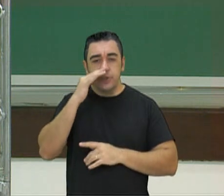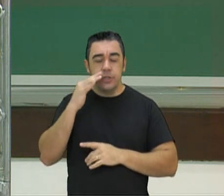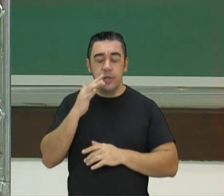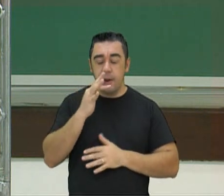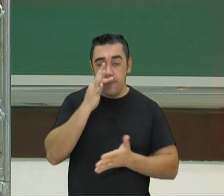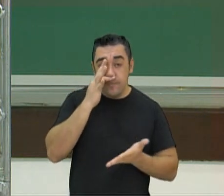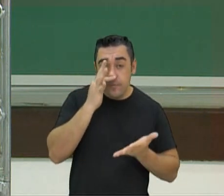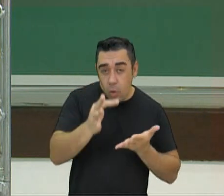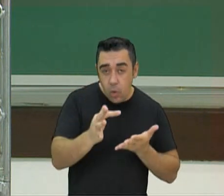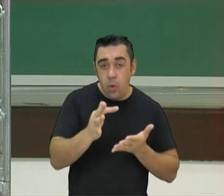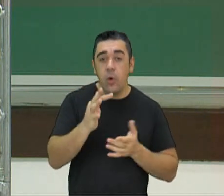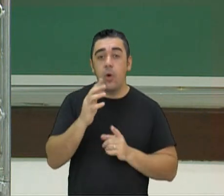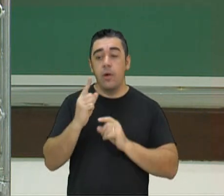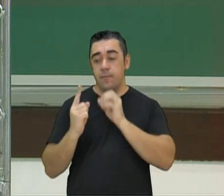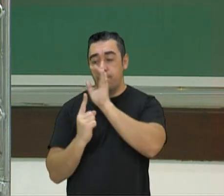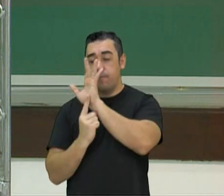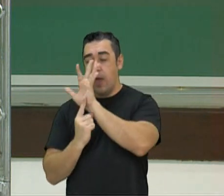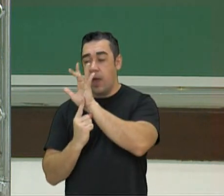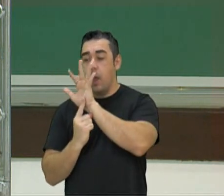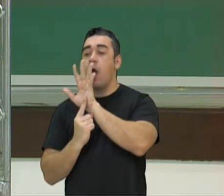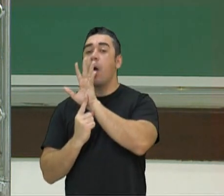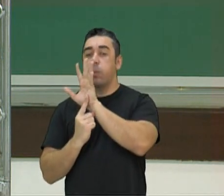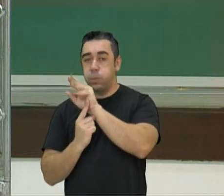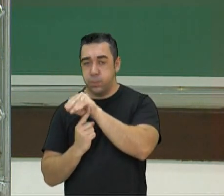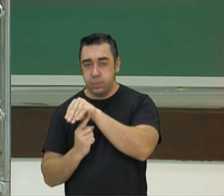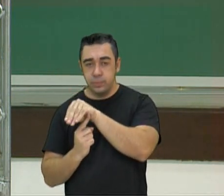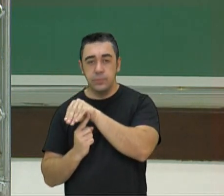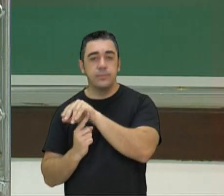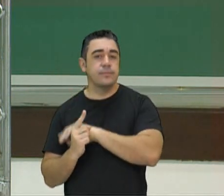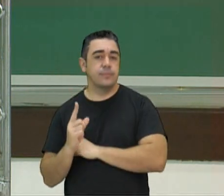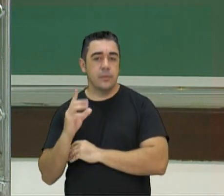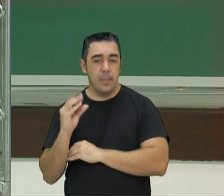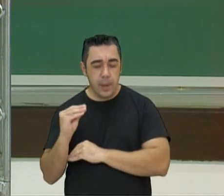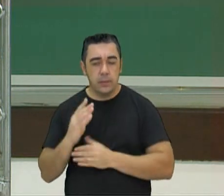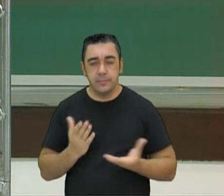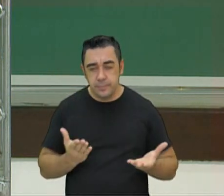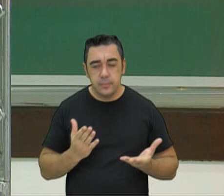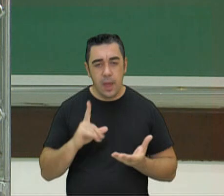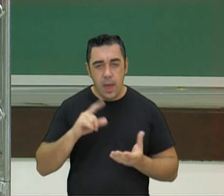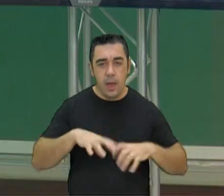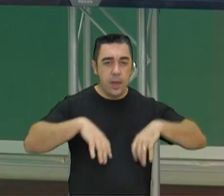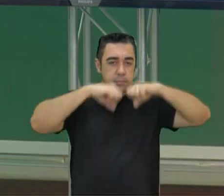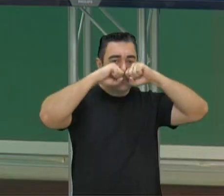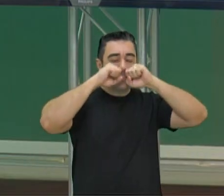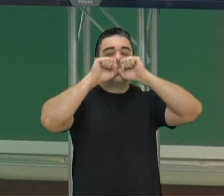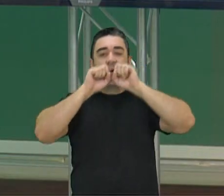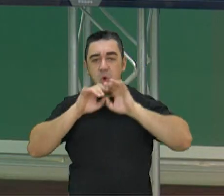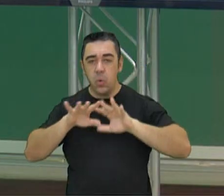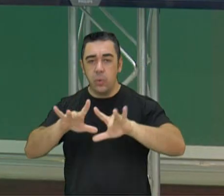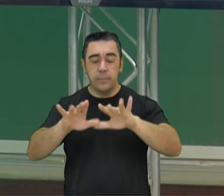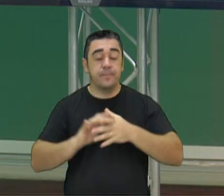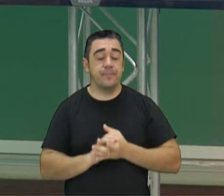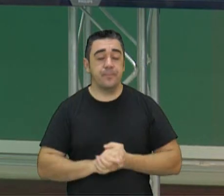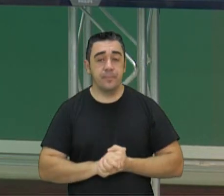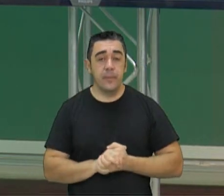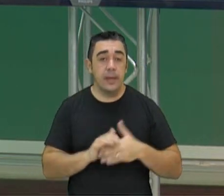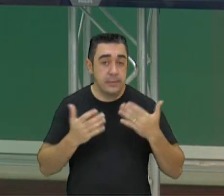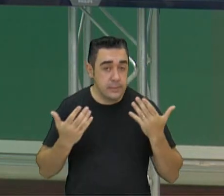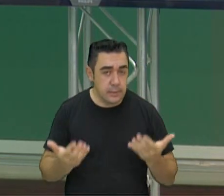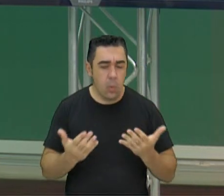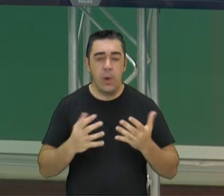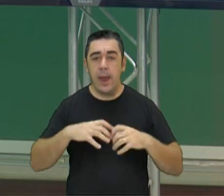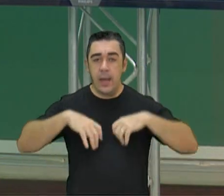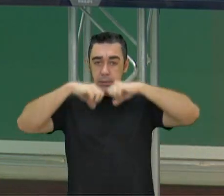uma vela. Então também fica fácil de associar a ideia do inspirar e expirar. Então a respiração